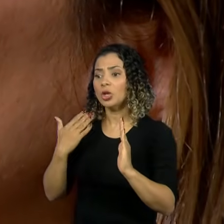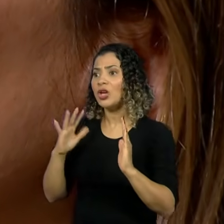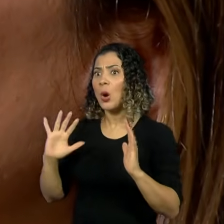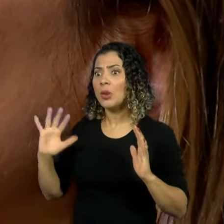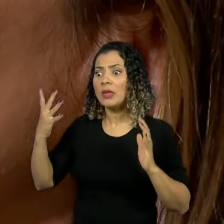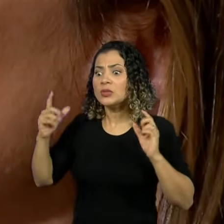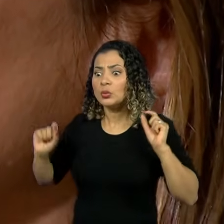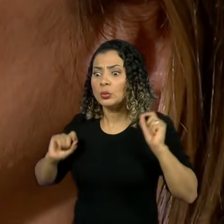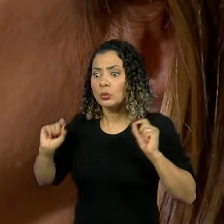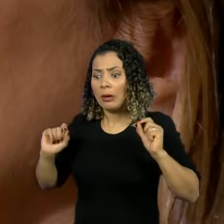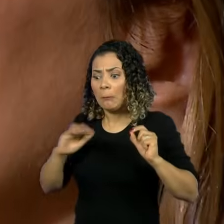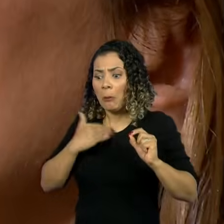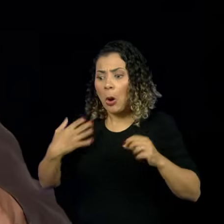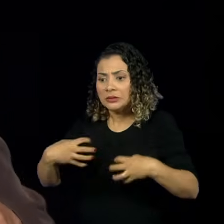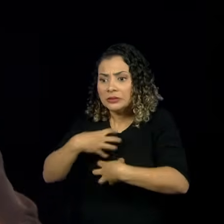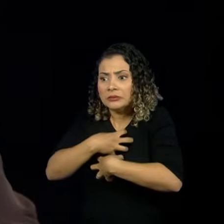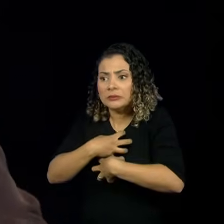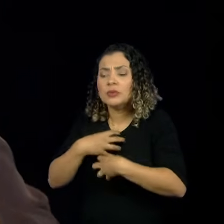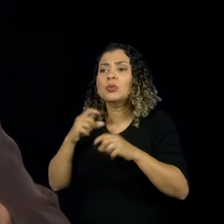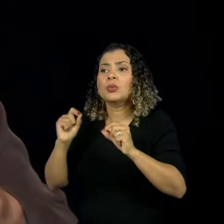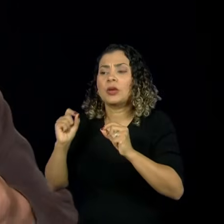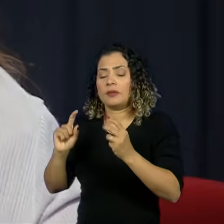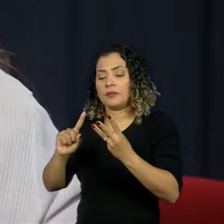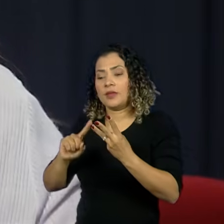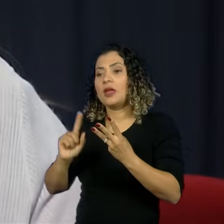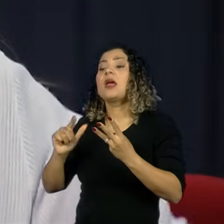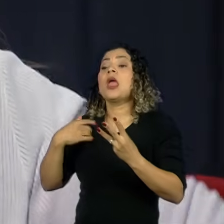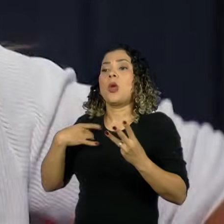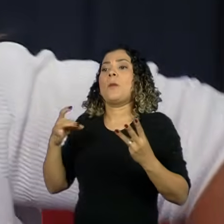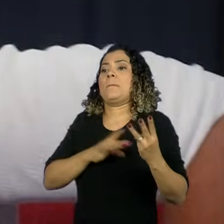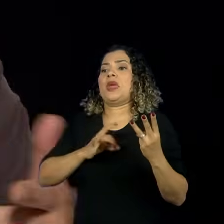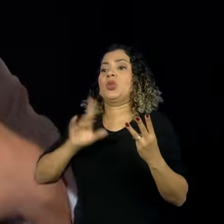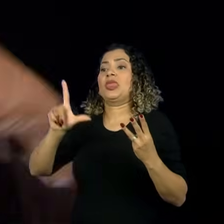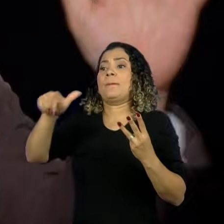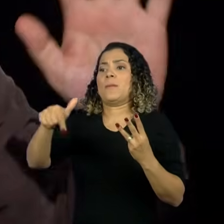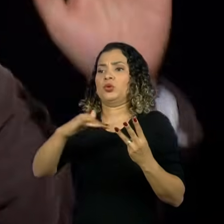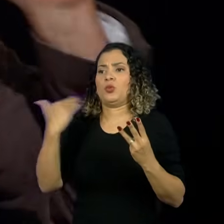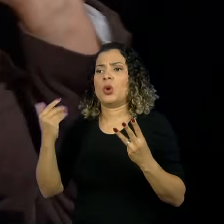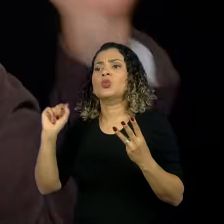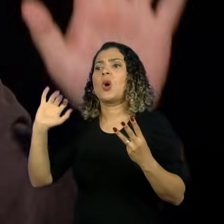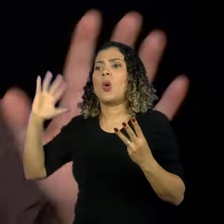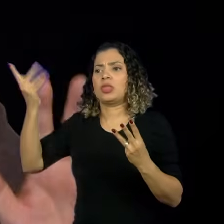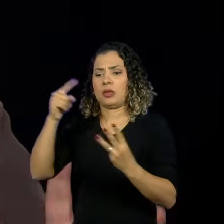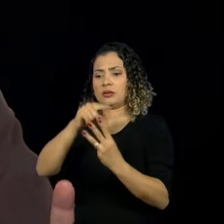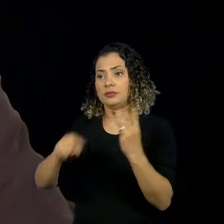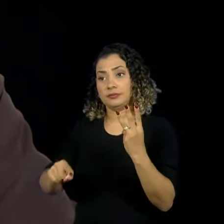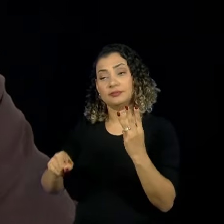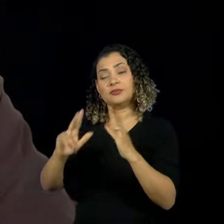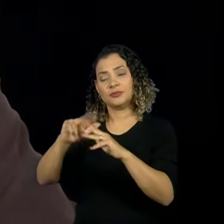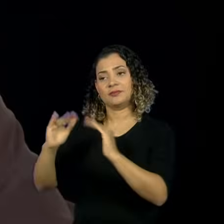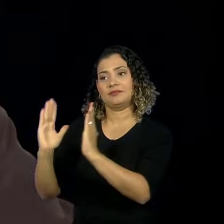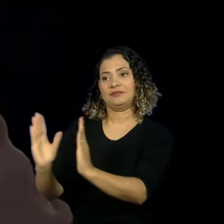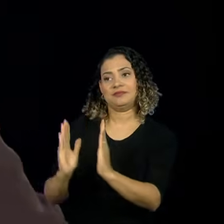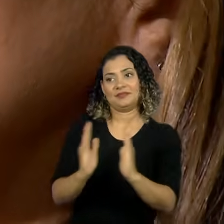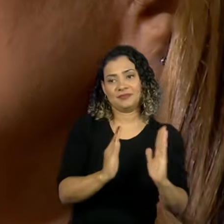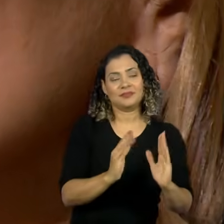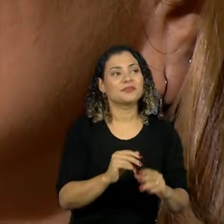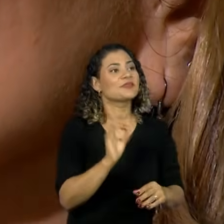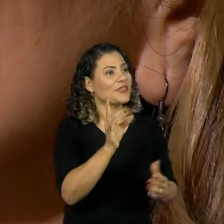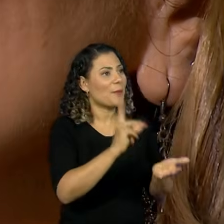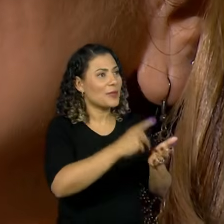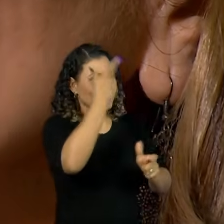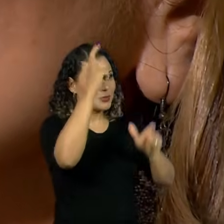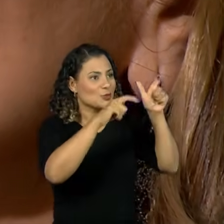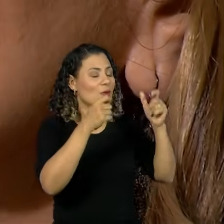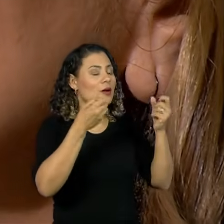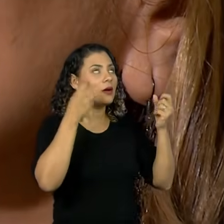esclarecer melhor o tamanho desse monstro que está no armário. Importante É muito legal. a pessoa falar tudo, as loucuras todas que vem na cabeça. Porque a maior parte